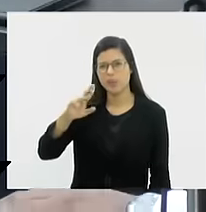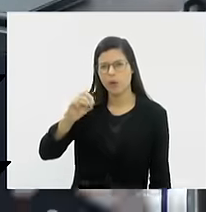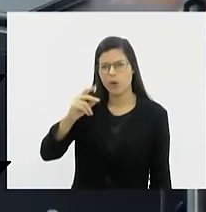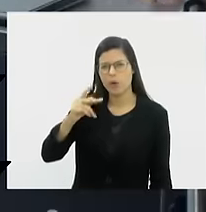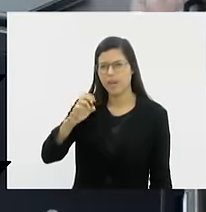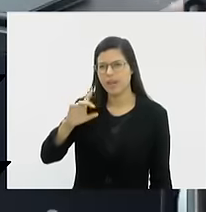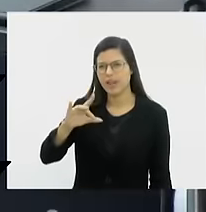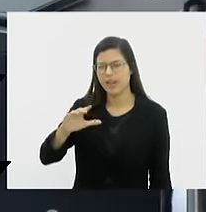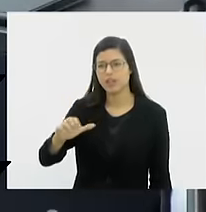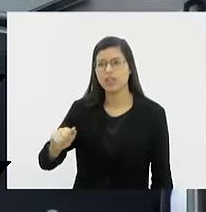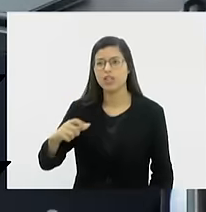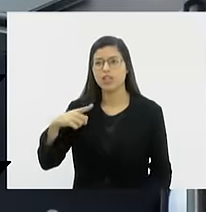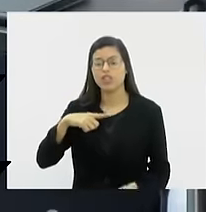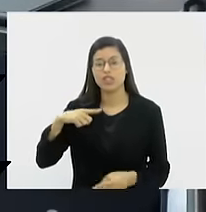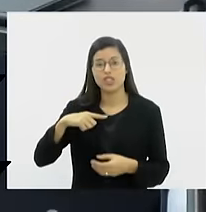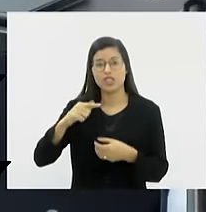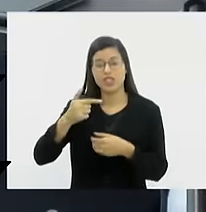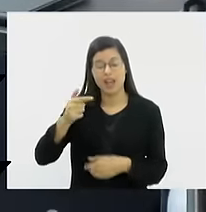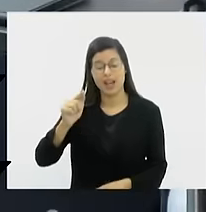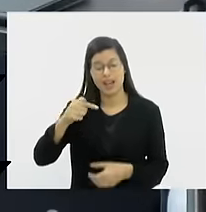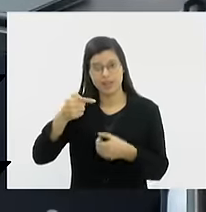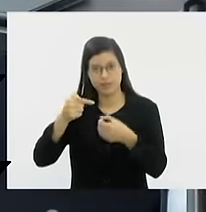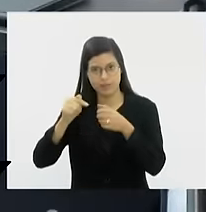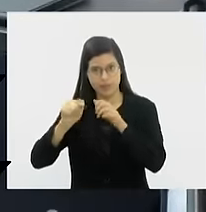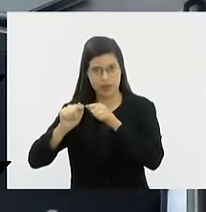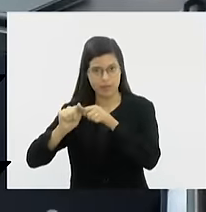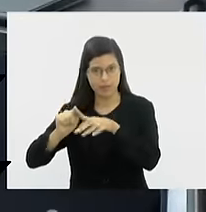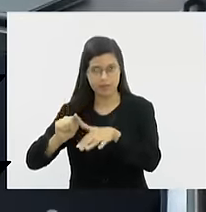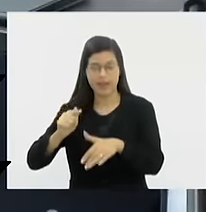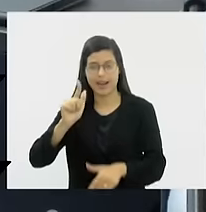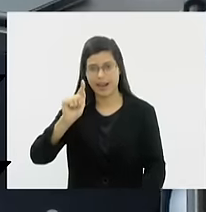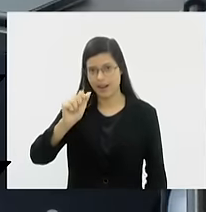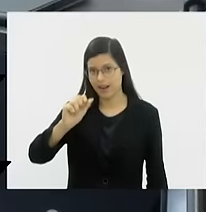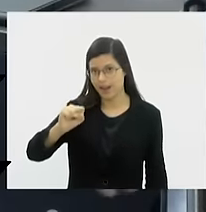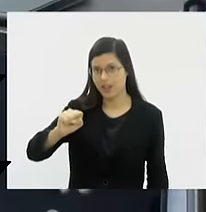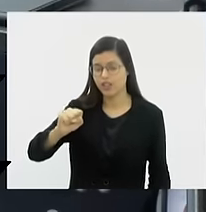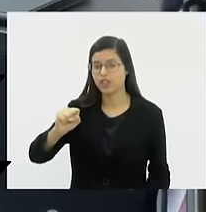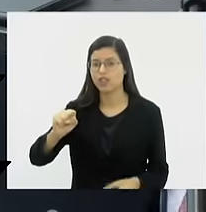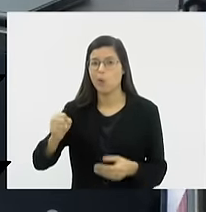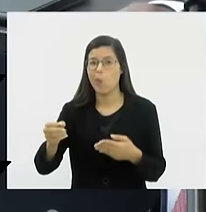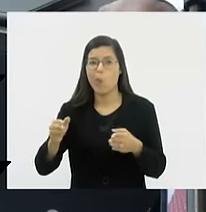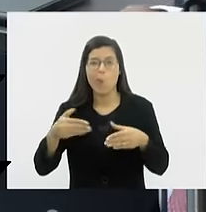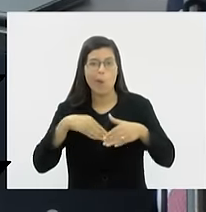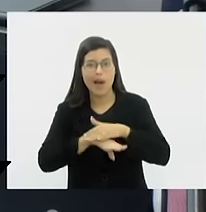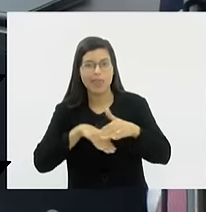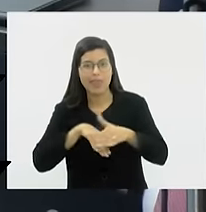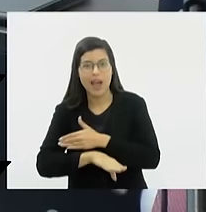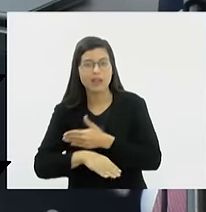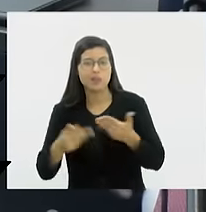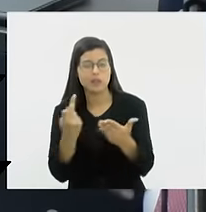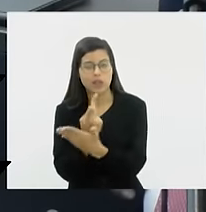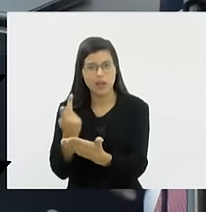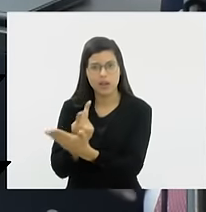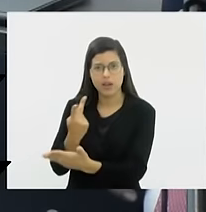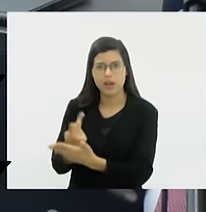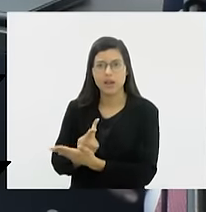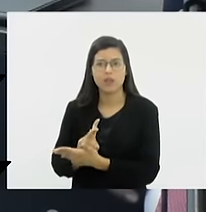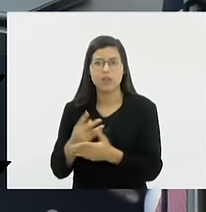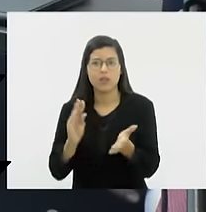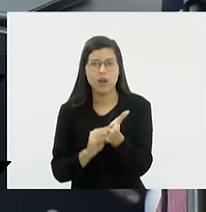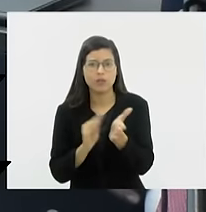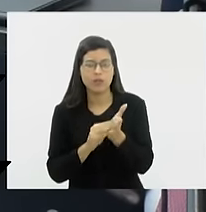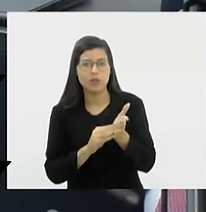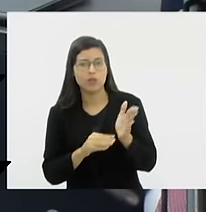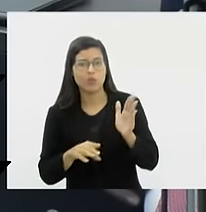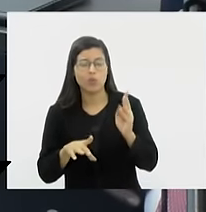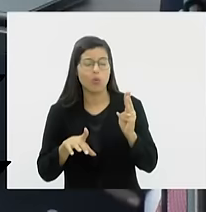GNP armazenado de forma totalmente irregular, disparidade entre o projeto de segurança e o certificado de